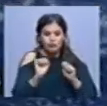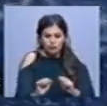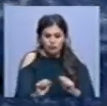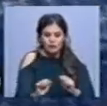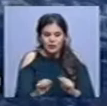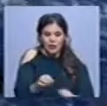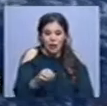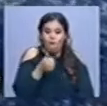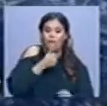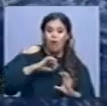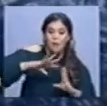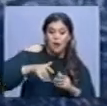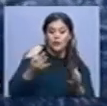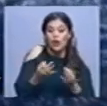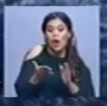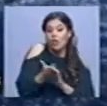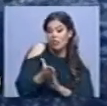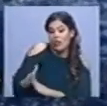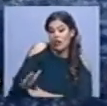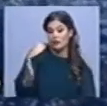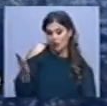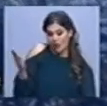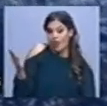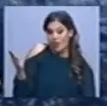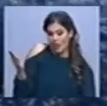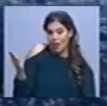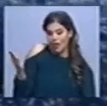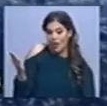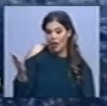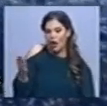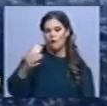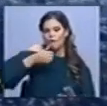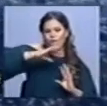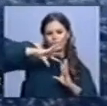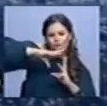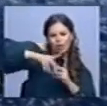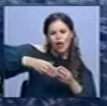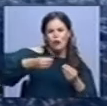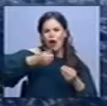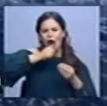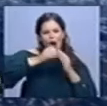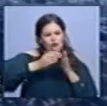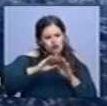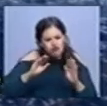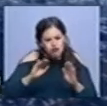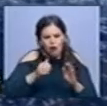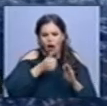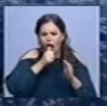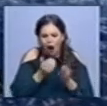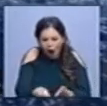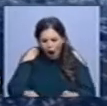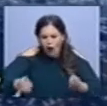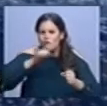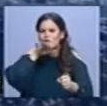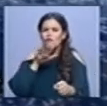Marte foi isto que nós estávamos a ver do lado direito desta imagem. Um planeta repleto de lagos e eventualmente oceanos, era um autêntico